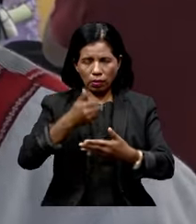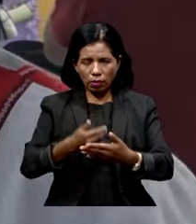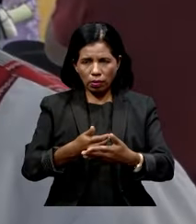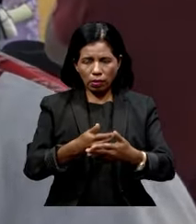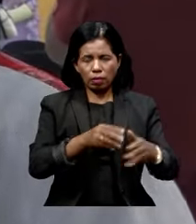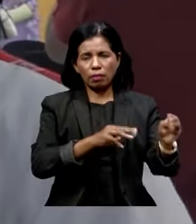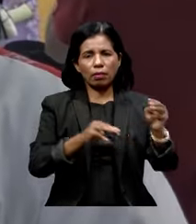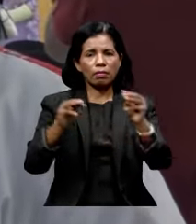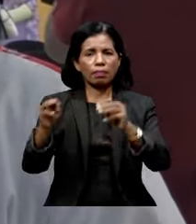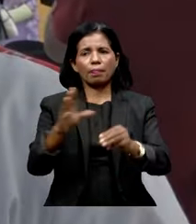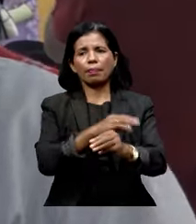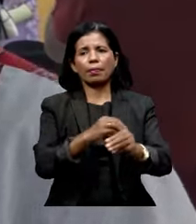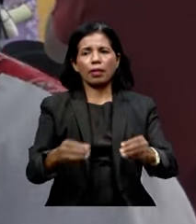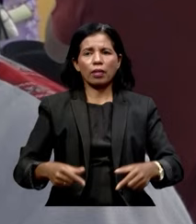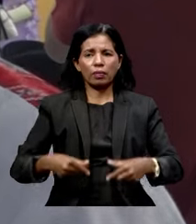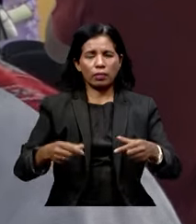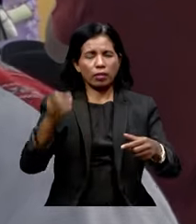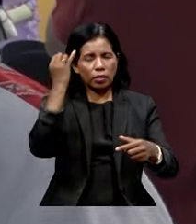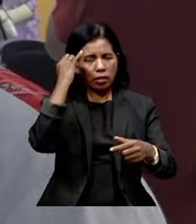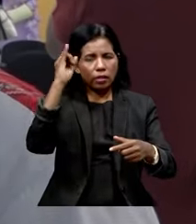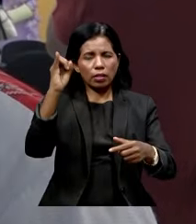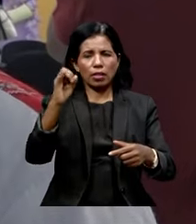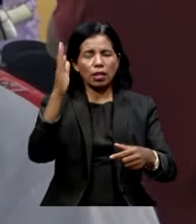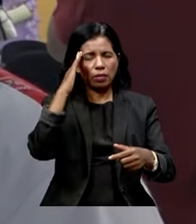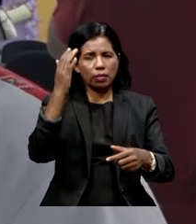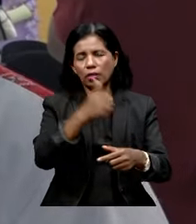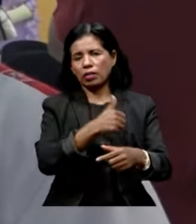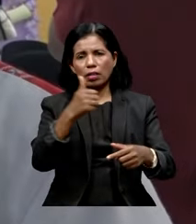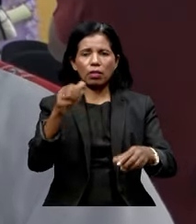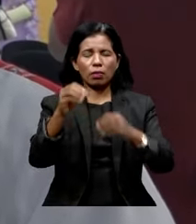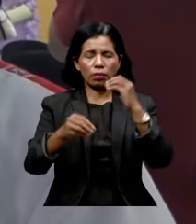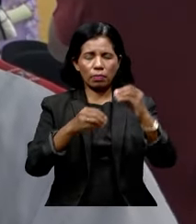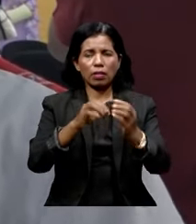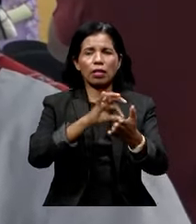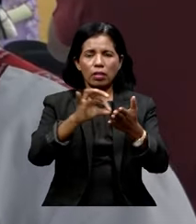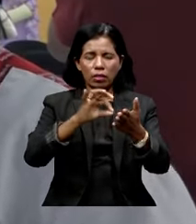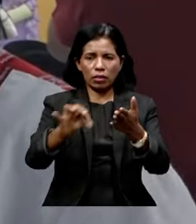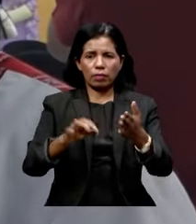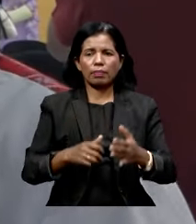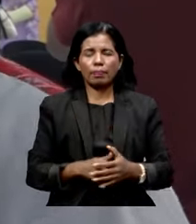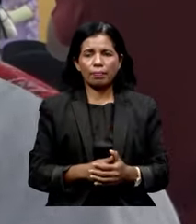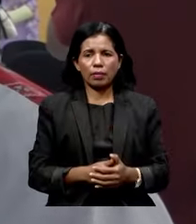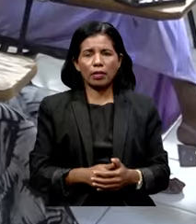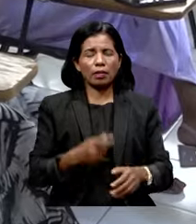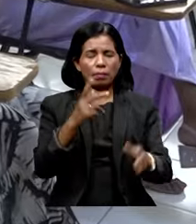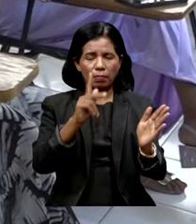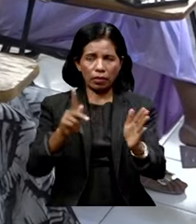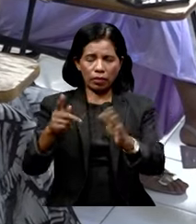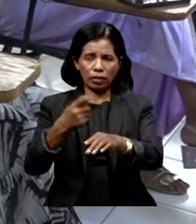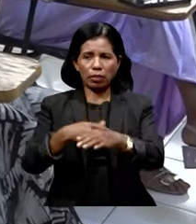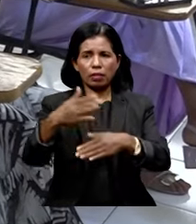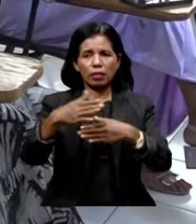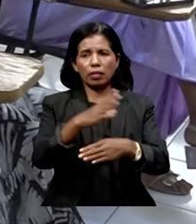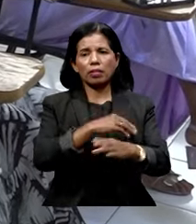no mos vai ia interesse sira selo, que vai ia relacionamento vai ia registro ninha. Tuir plano ia tempo barat, ministro de Justiça